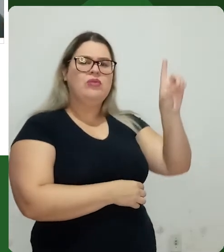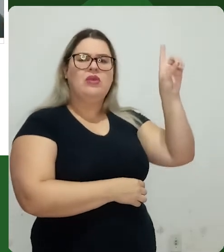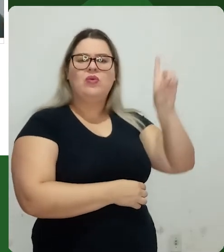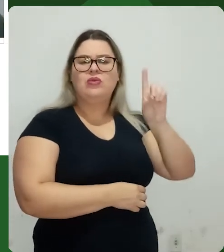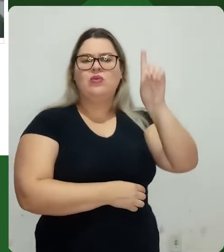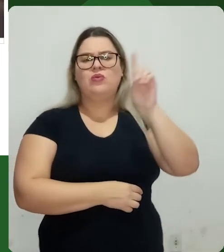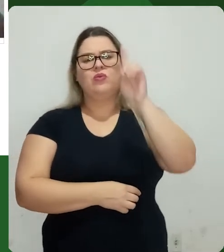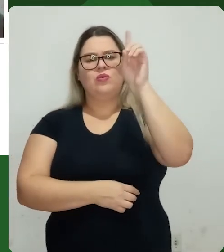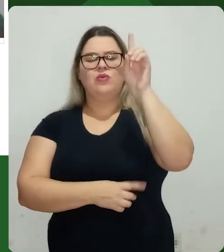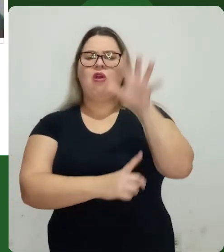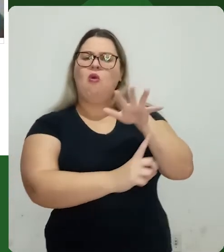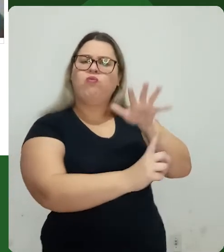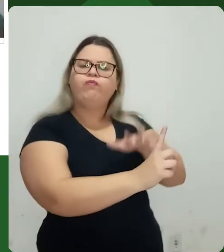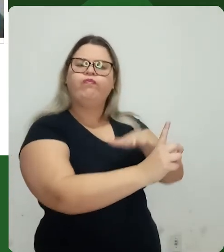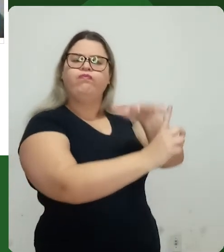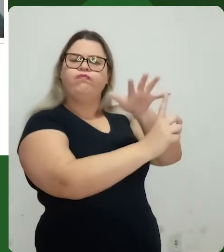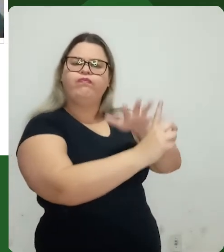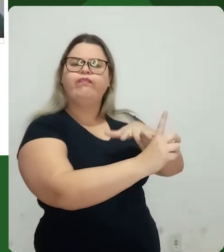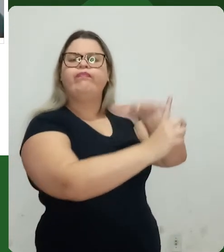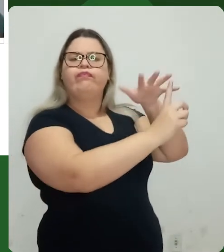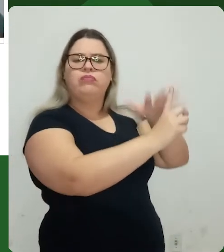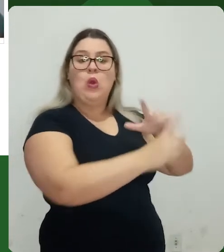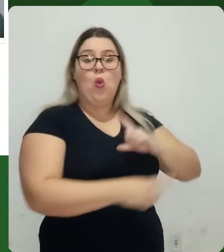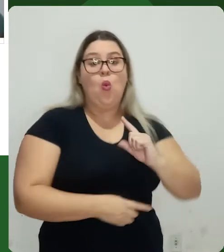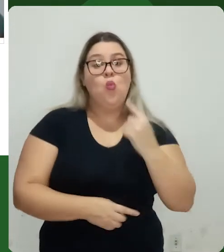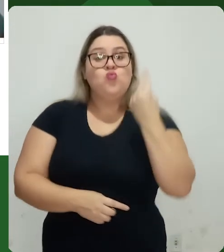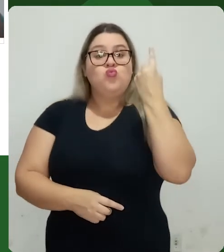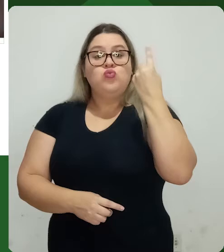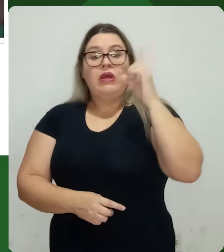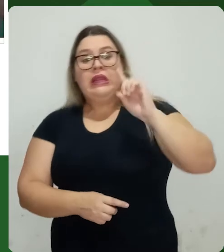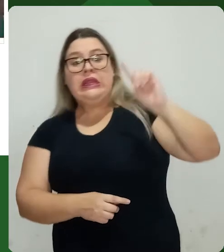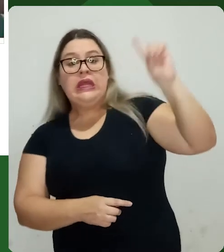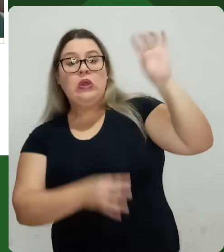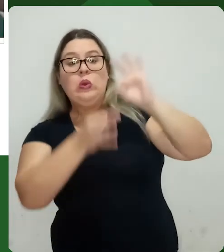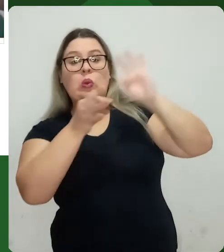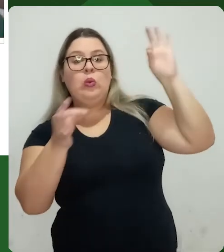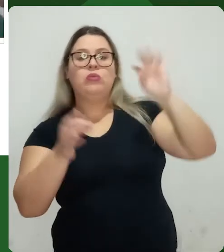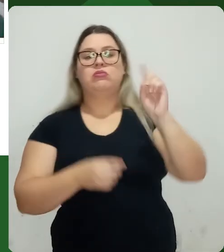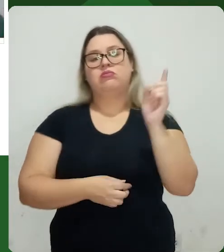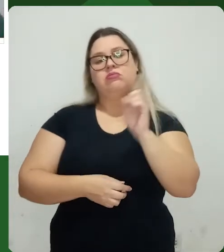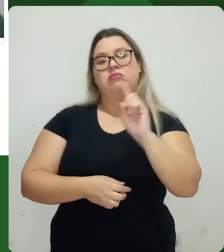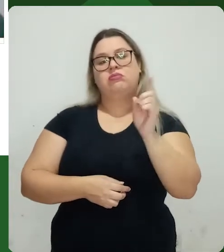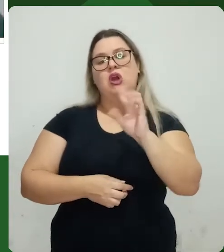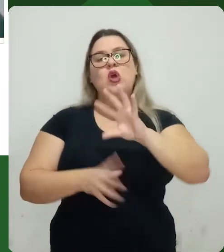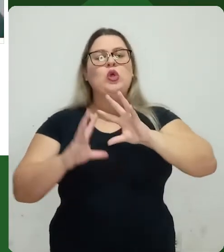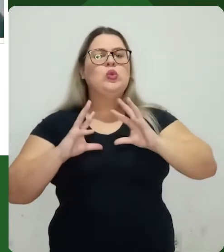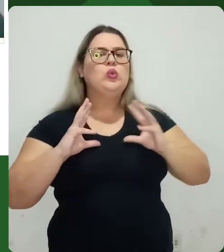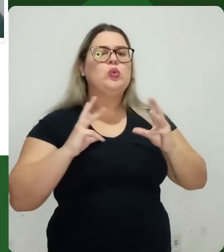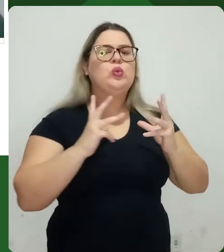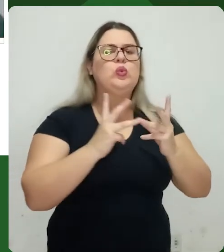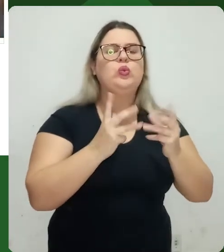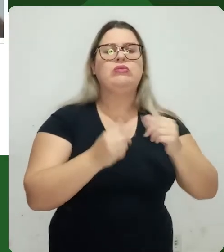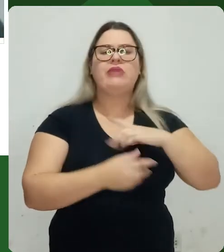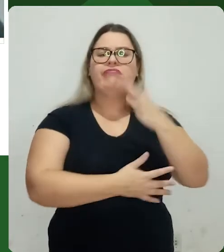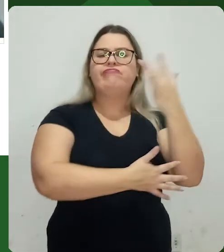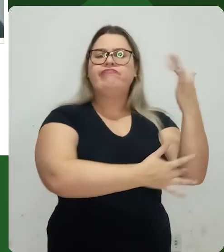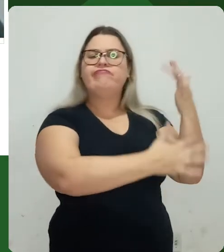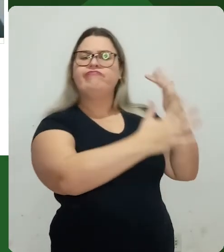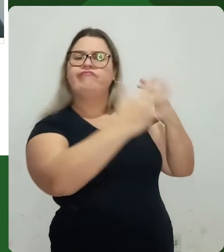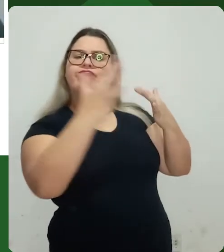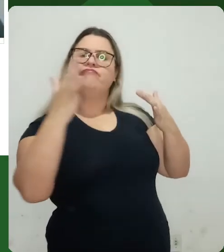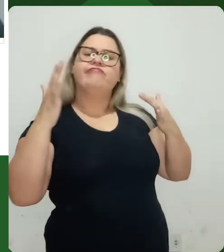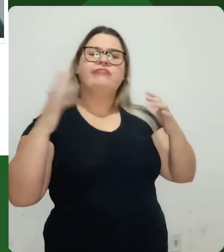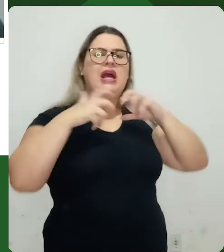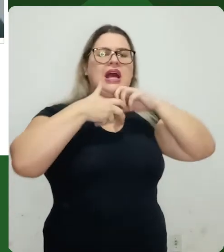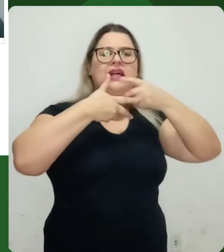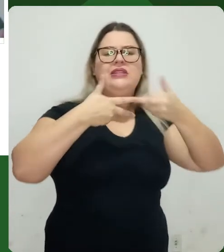seres poderiam ser considerados divindades. Eles não tinham a ideia de que o Deus era algo distante. Eles atribuem a ideia